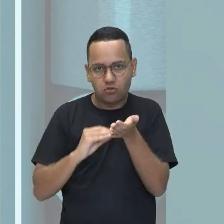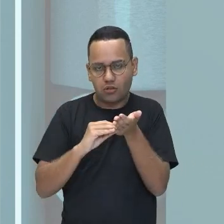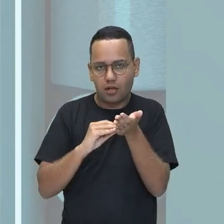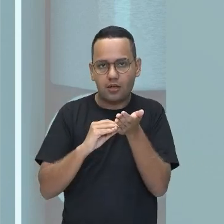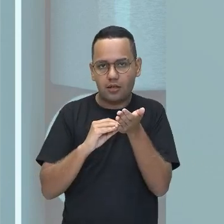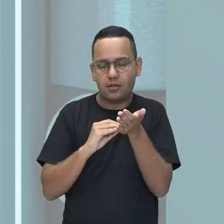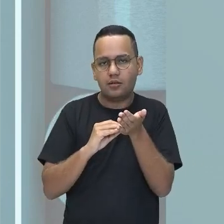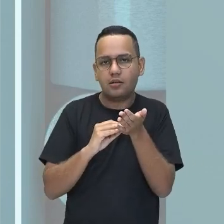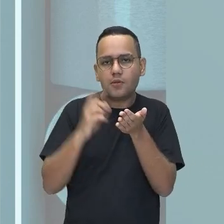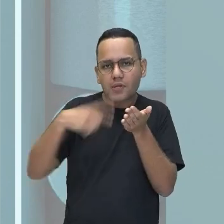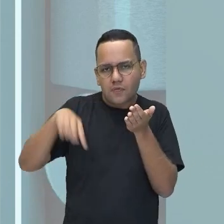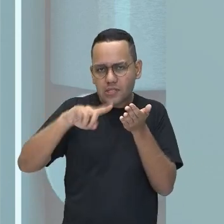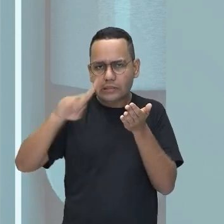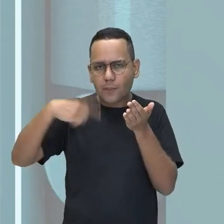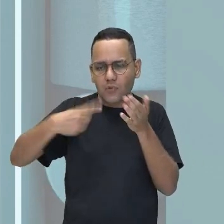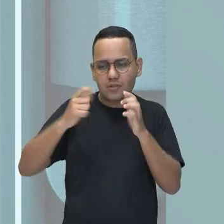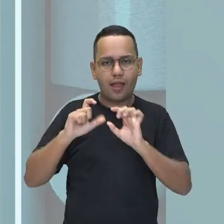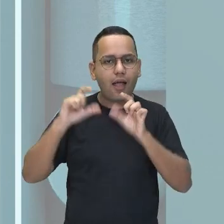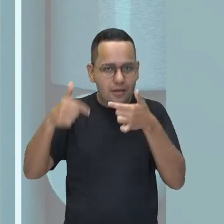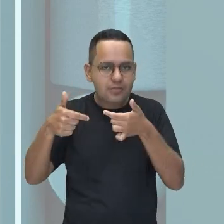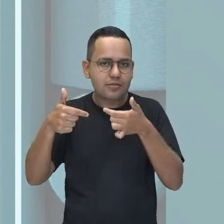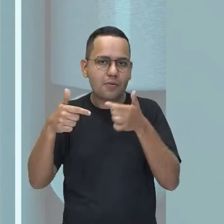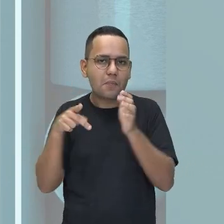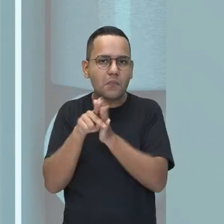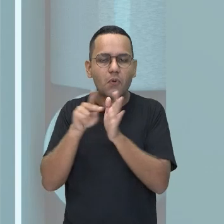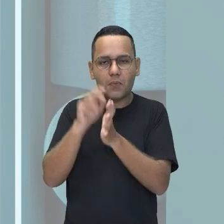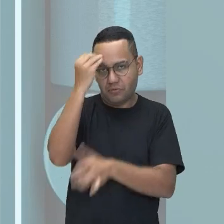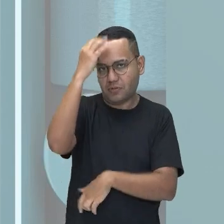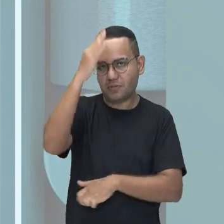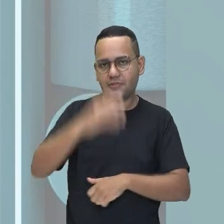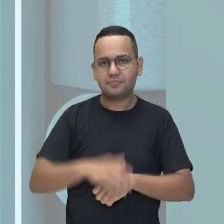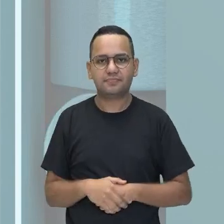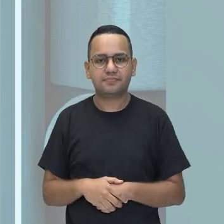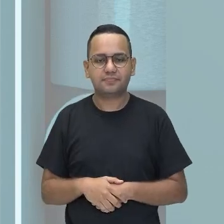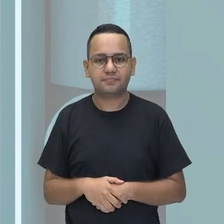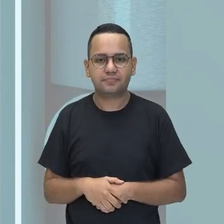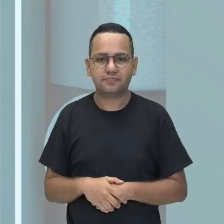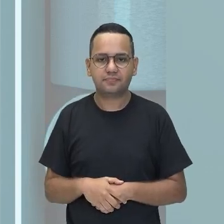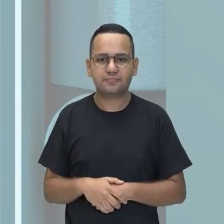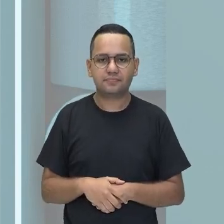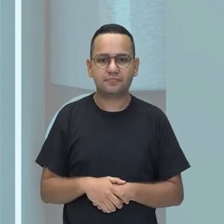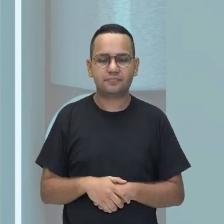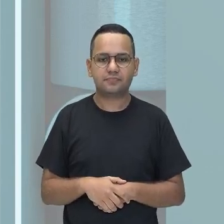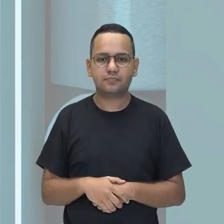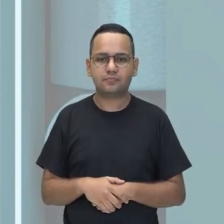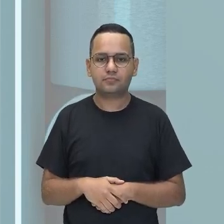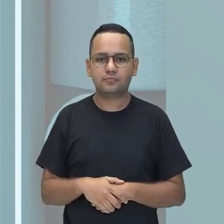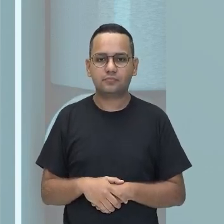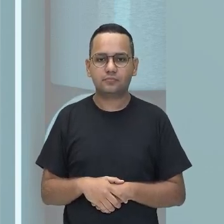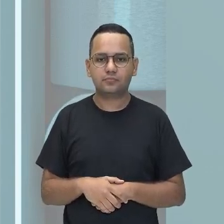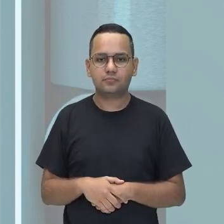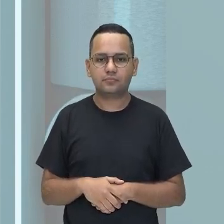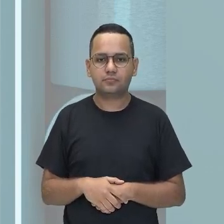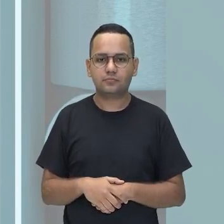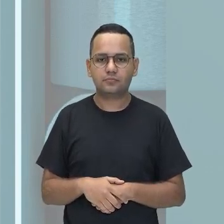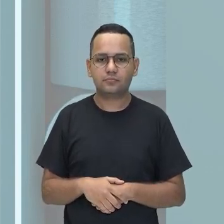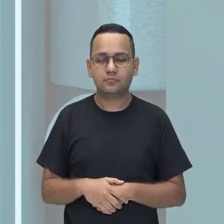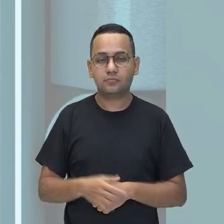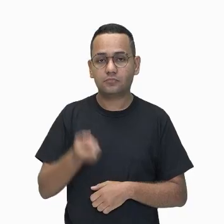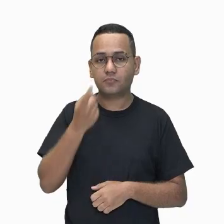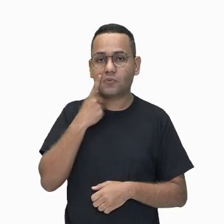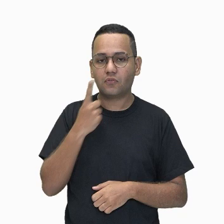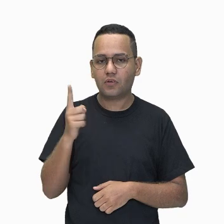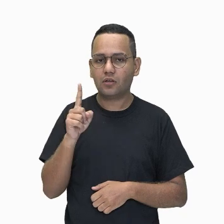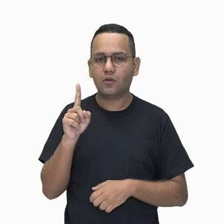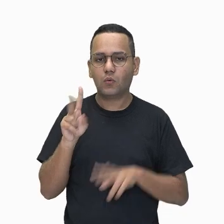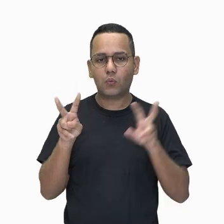na sua vida todo este conhecimento. E nós começamos relembrando um conceito tratado, trabalhado ao longo dessas